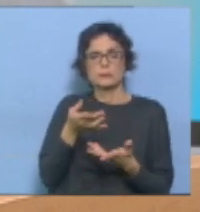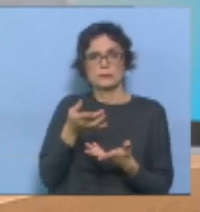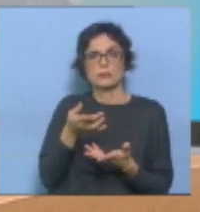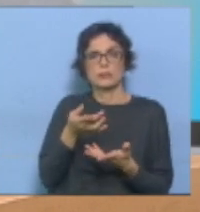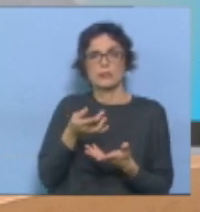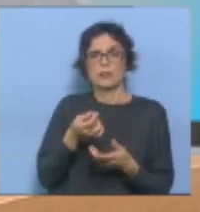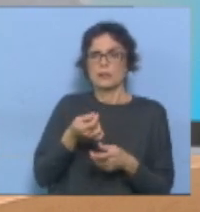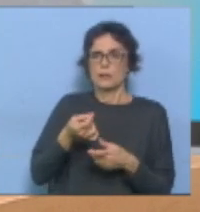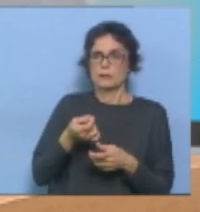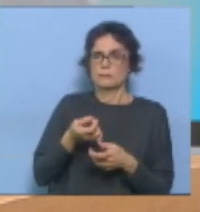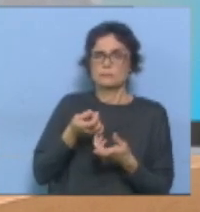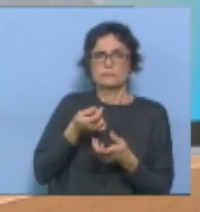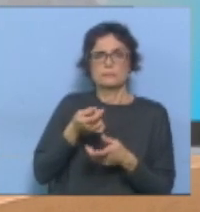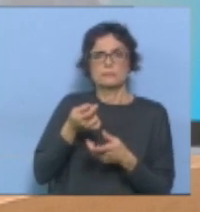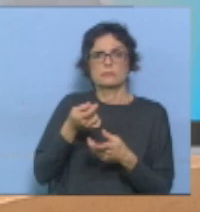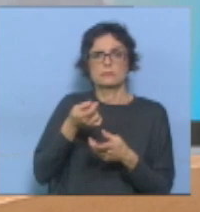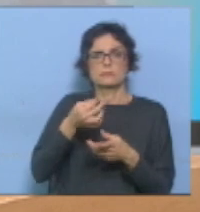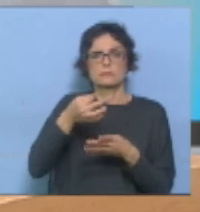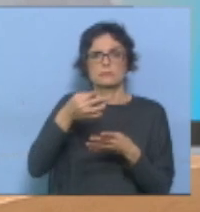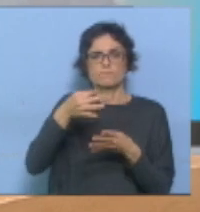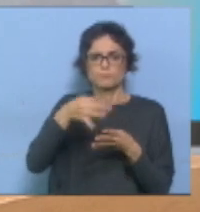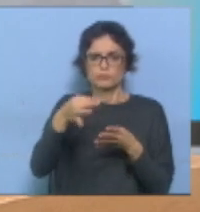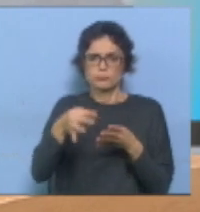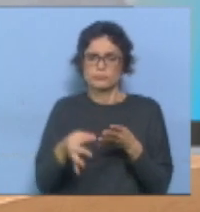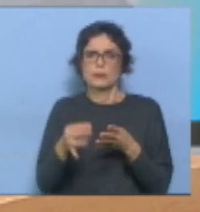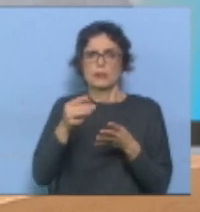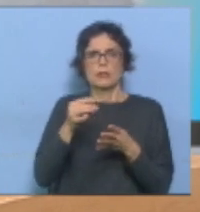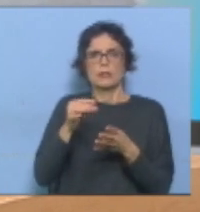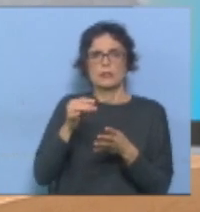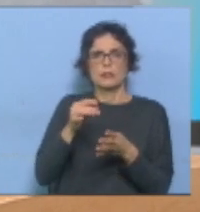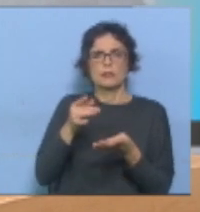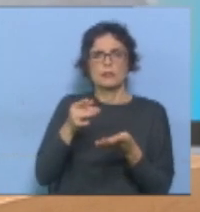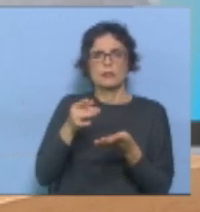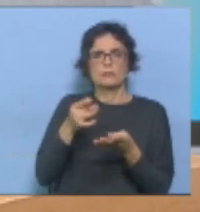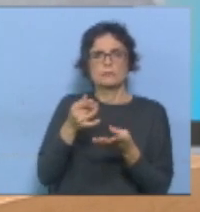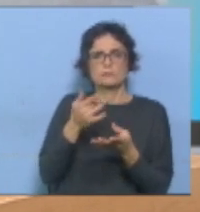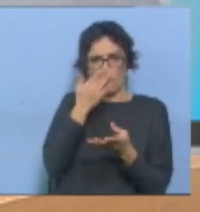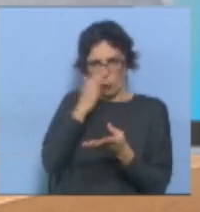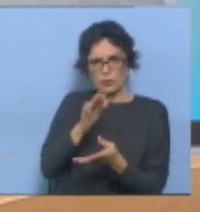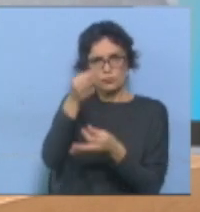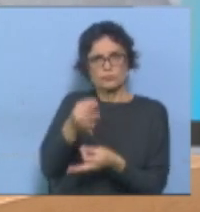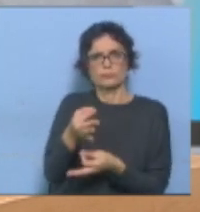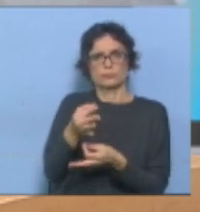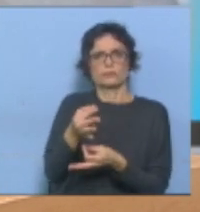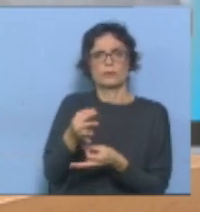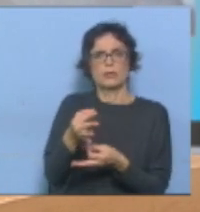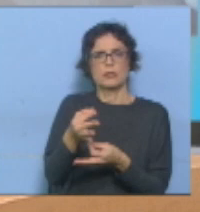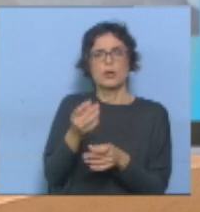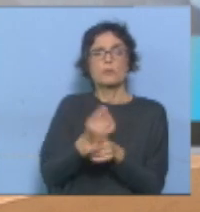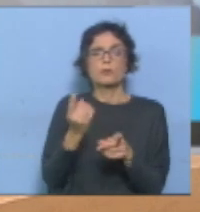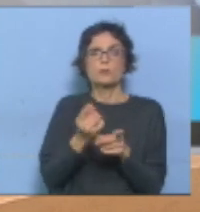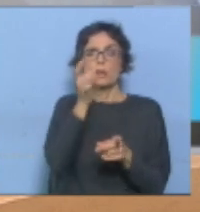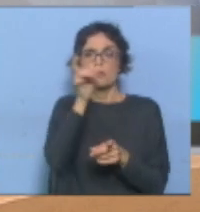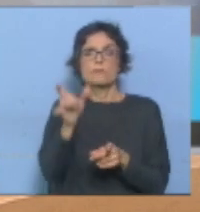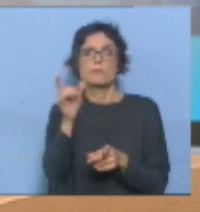proativa de chamar, de acolher, porque as pessoas não se impõem, as pessoas com deficiência intelectual muitas vezes